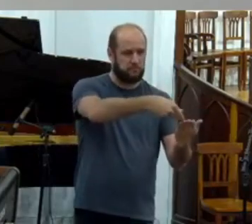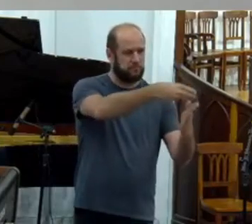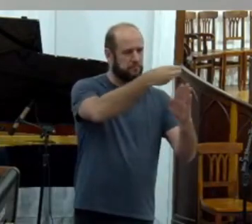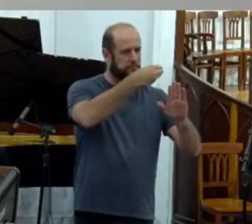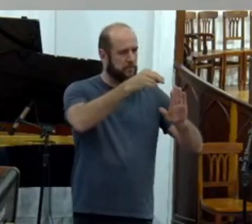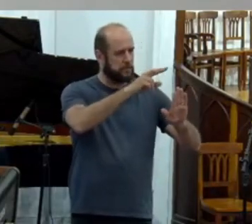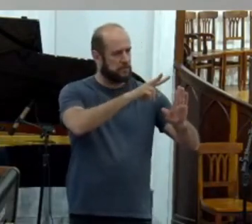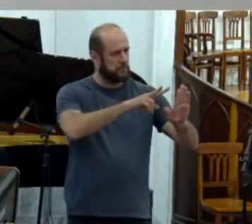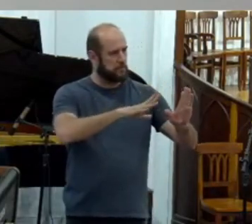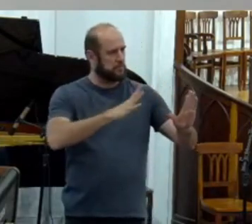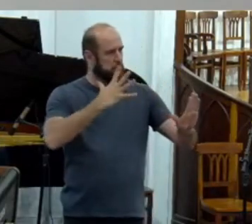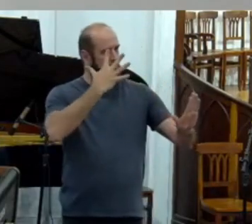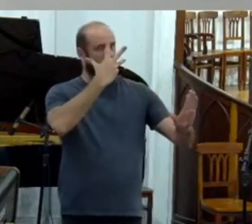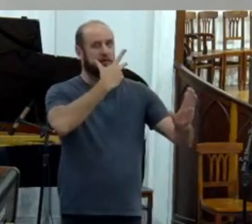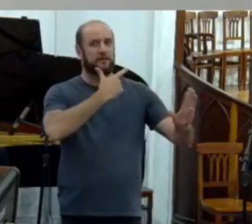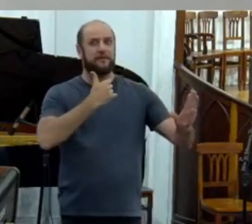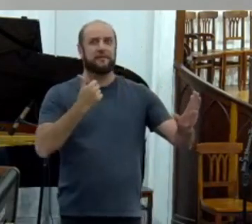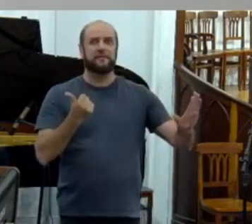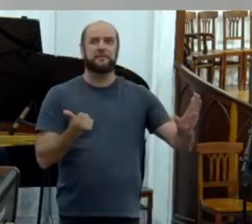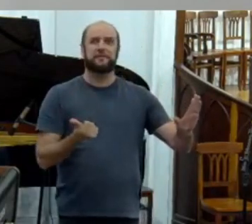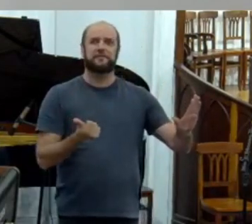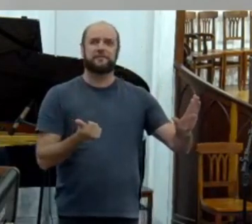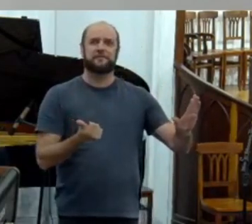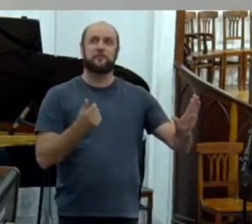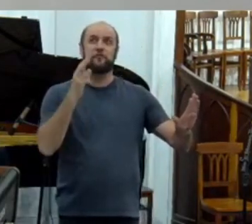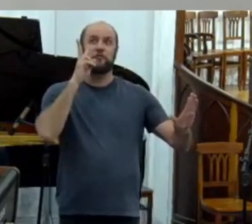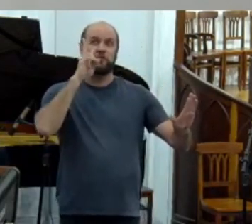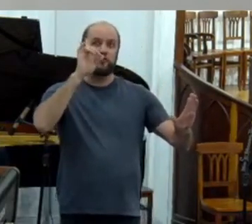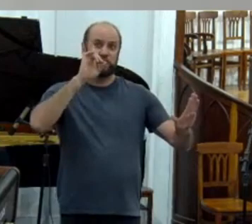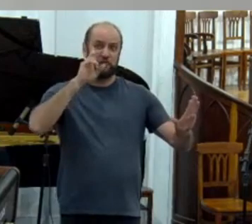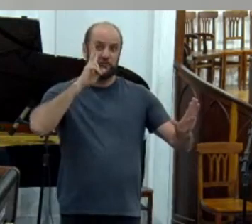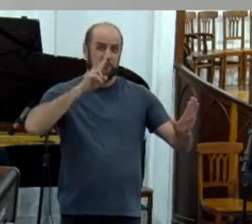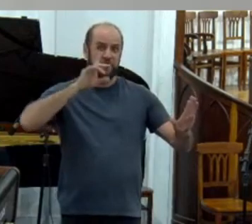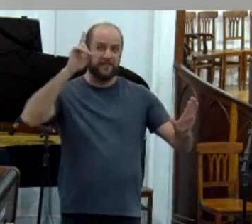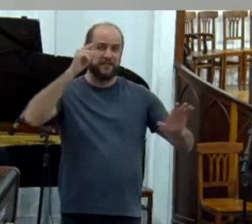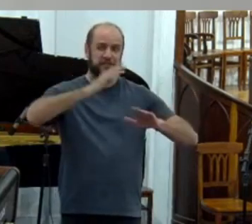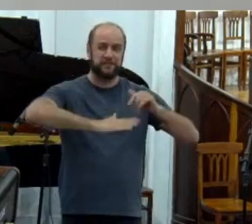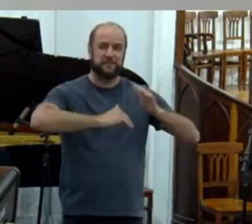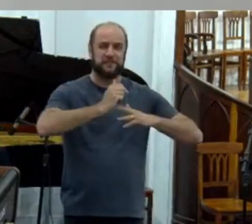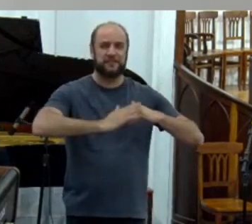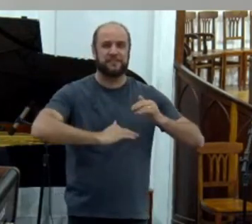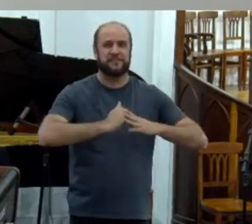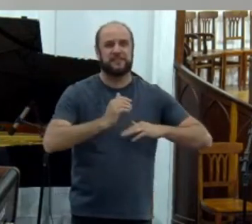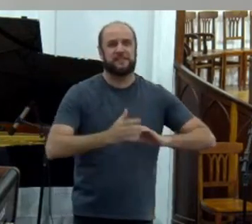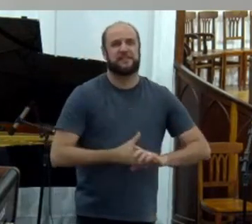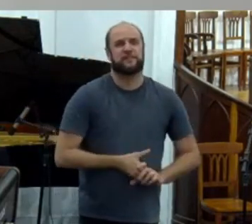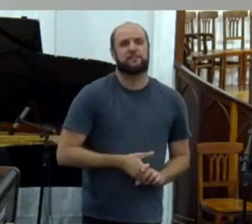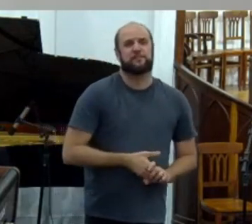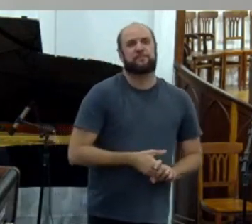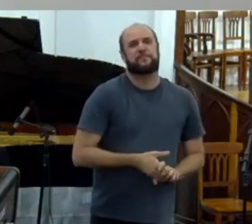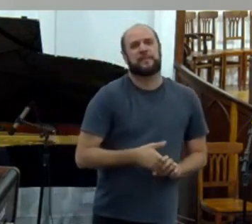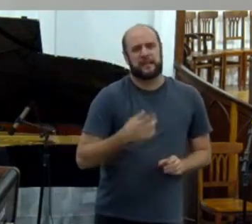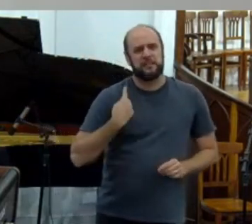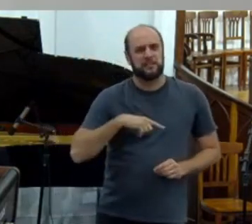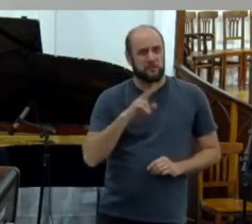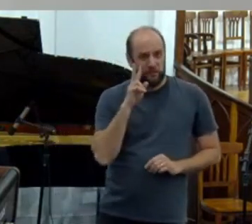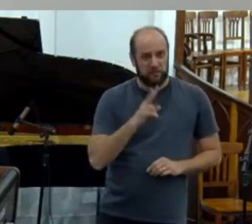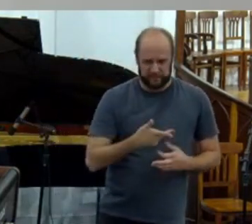encontra tudo formoso. A gente vê o que o Senhor está fazendo. Às vezes a gente olha para os nossos atos e a gente fala